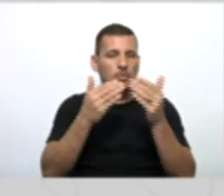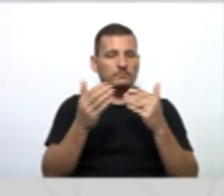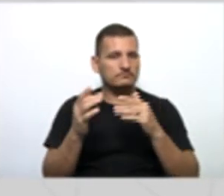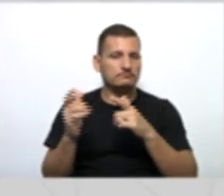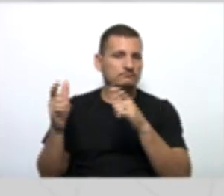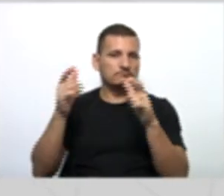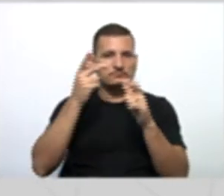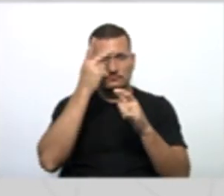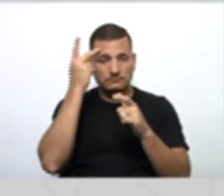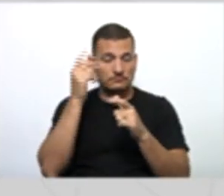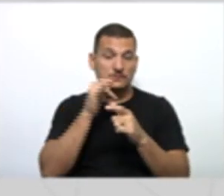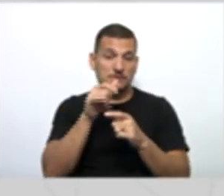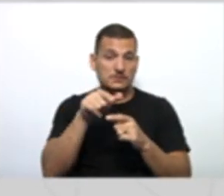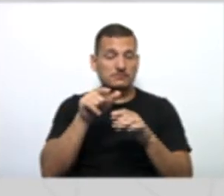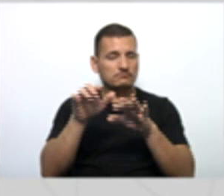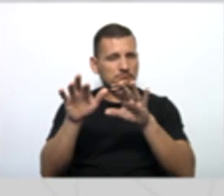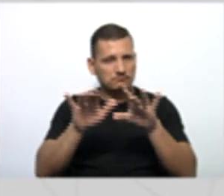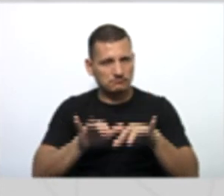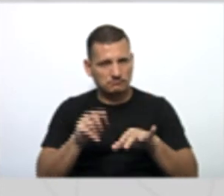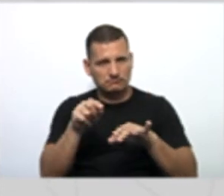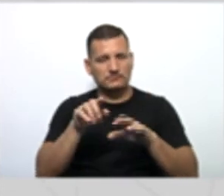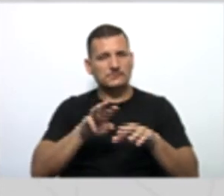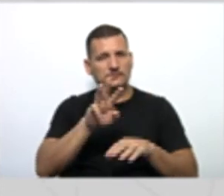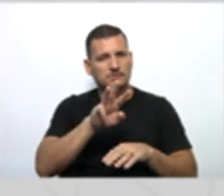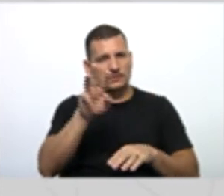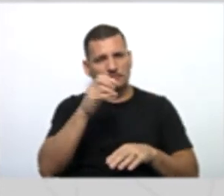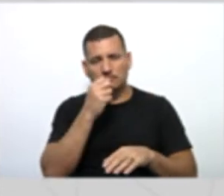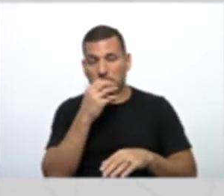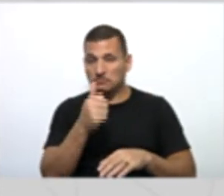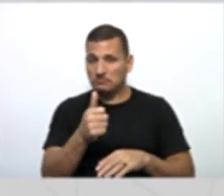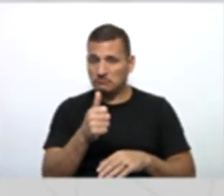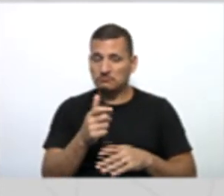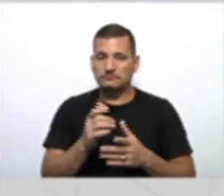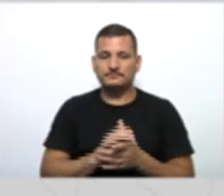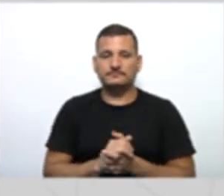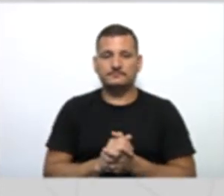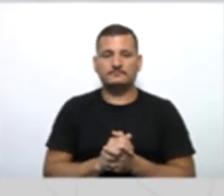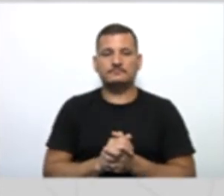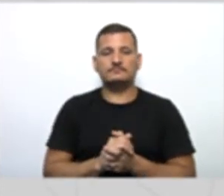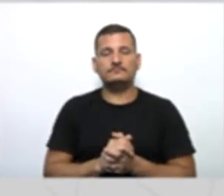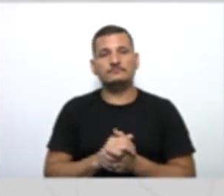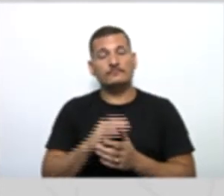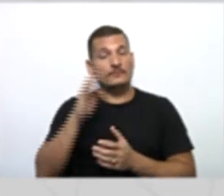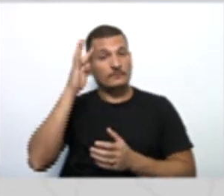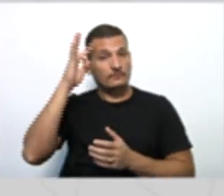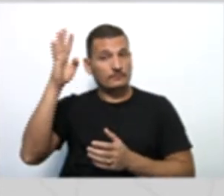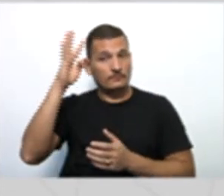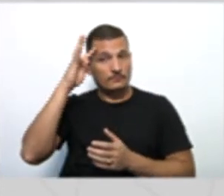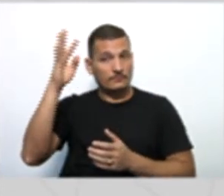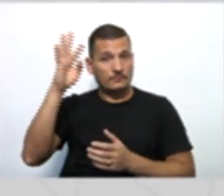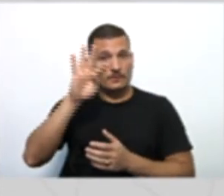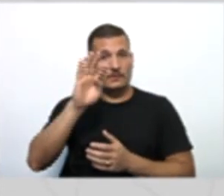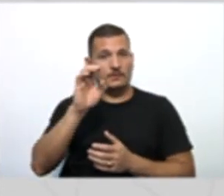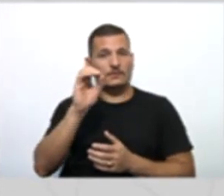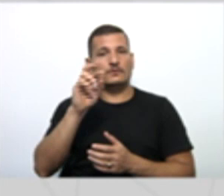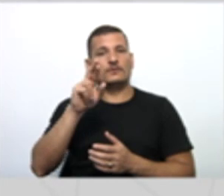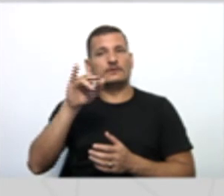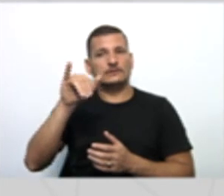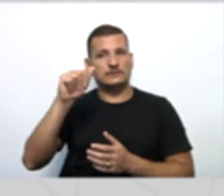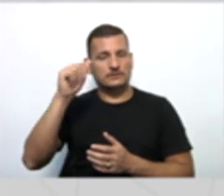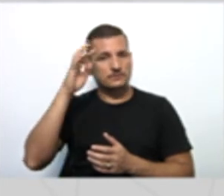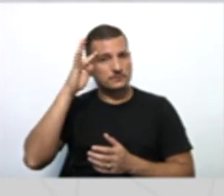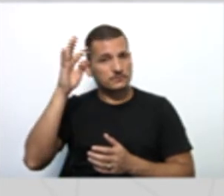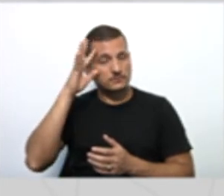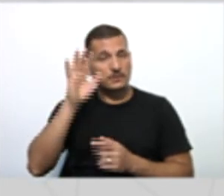é viável desenvolver esse tipo de site? A minha fundamentação teórica é a apresentação dos meus principais